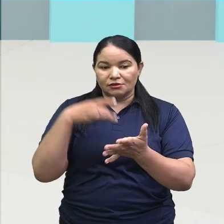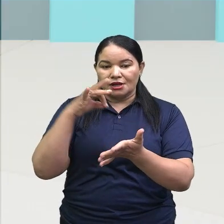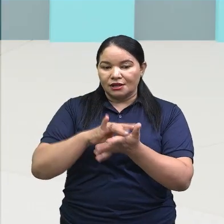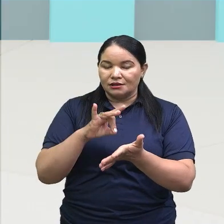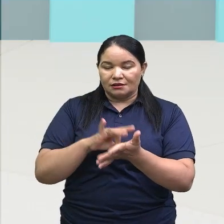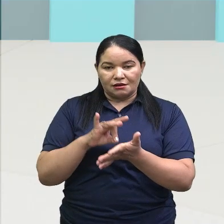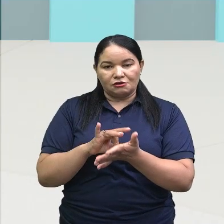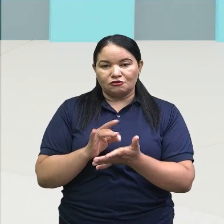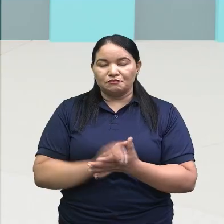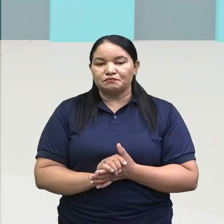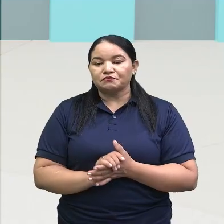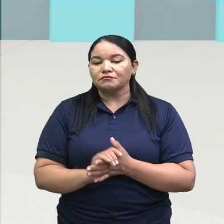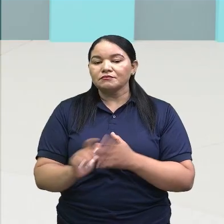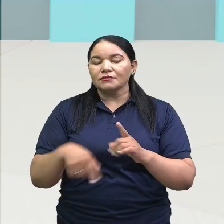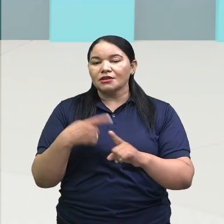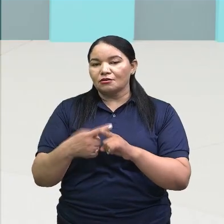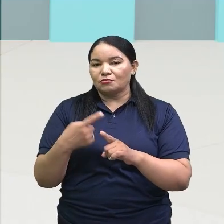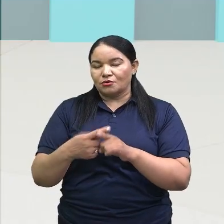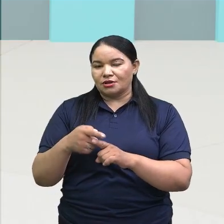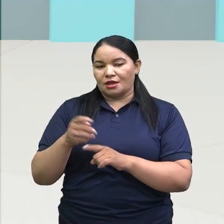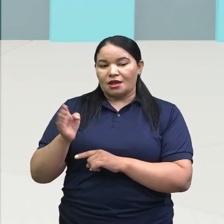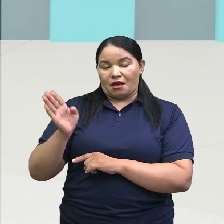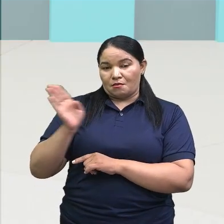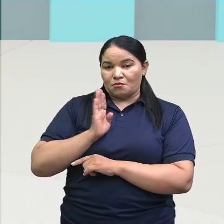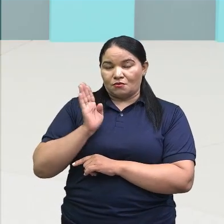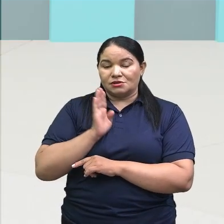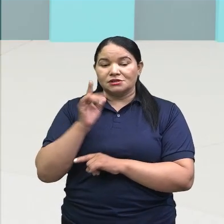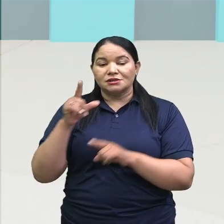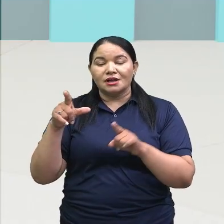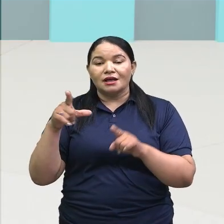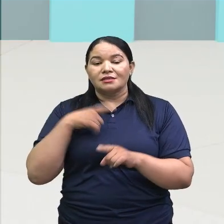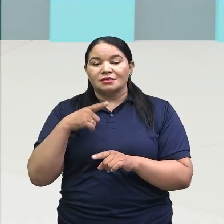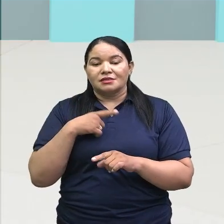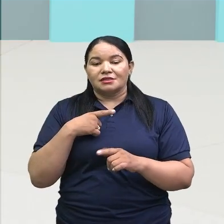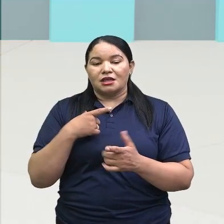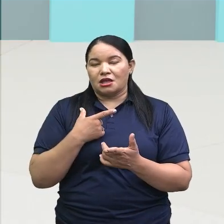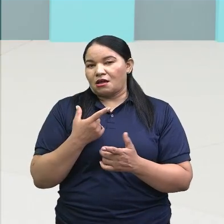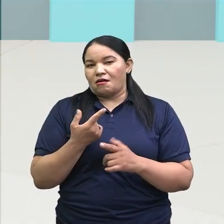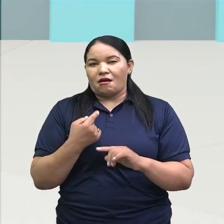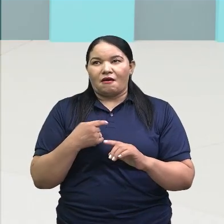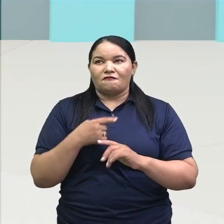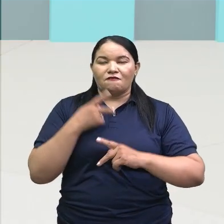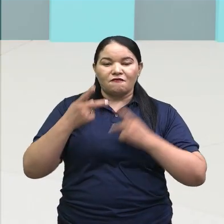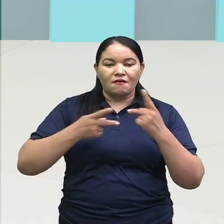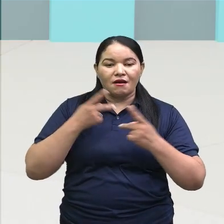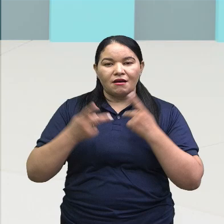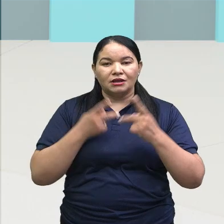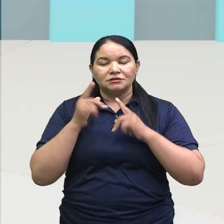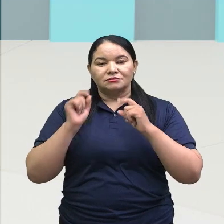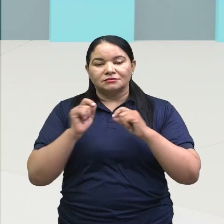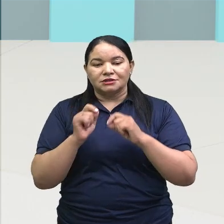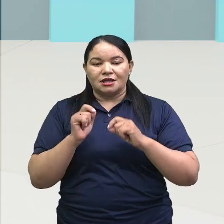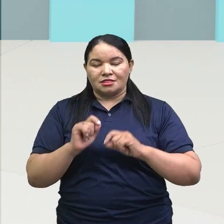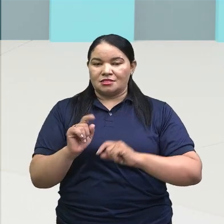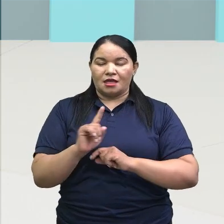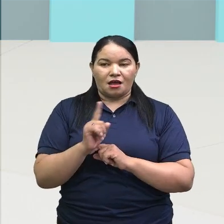é, porque a burguesia tinha a mania, digamos assim, de dizer, não, mas a gente não faz esse tipo de coisa. Por exemplo, cometer adultério,